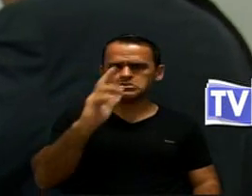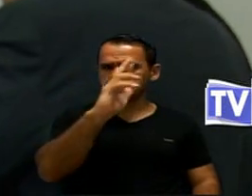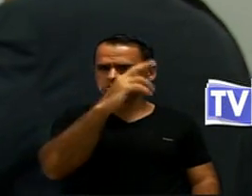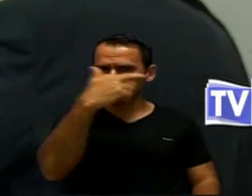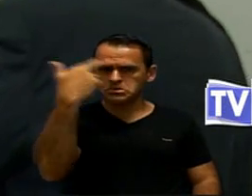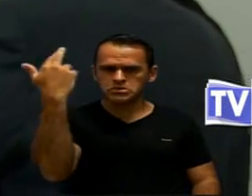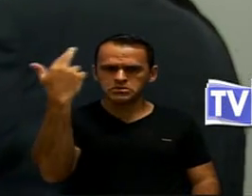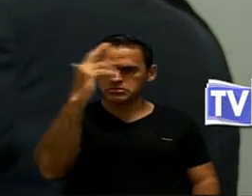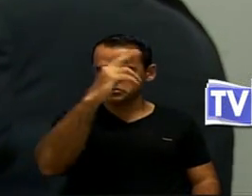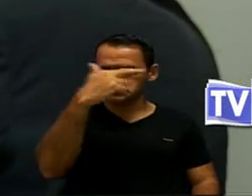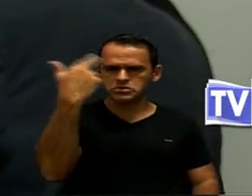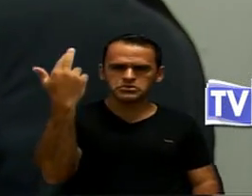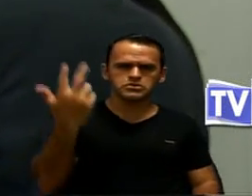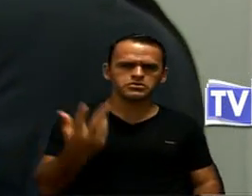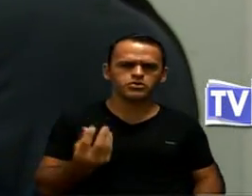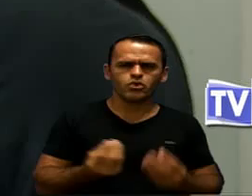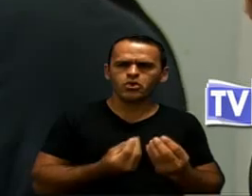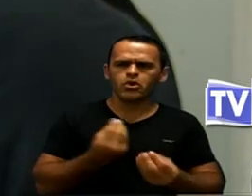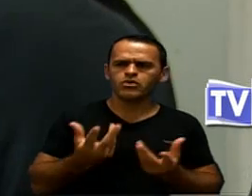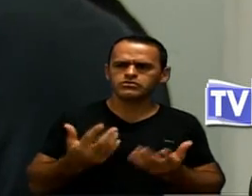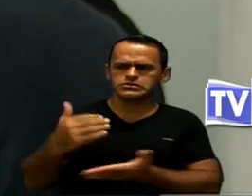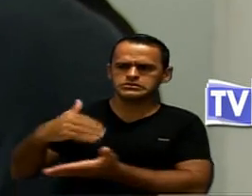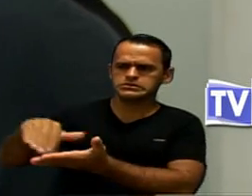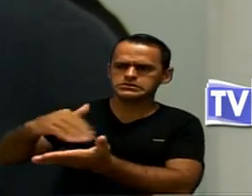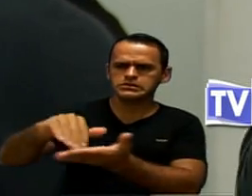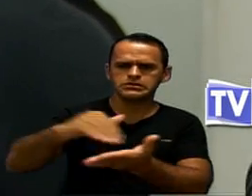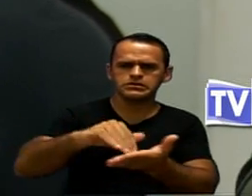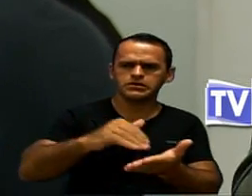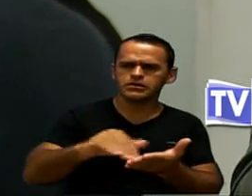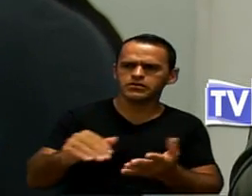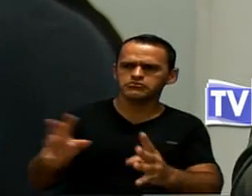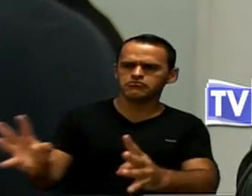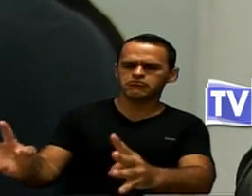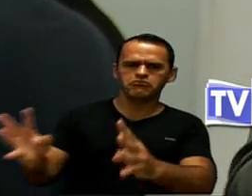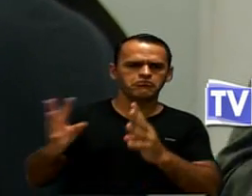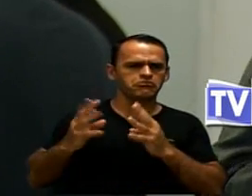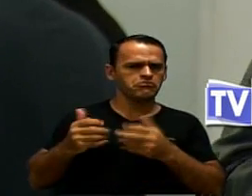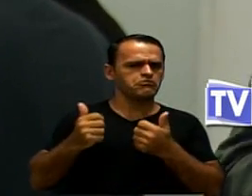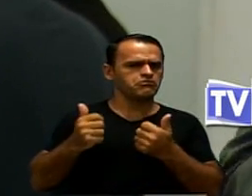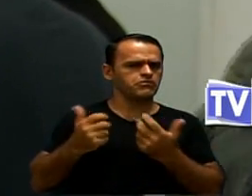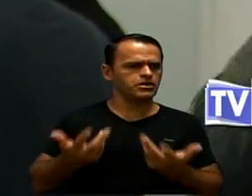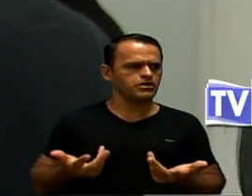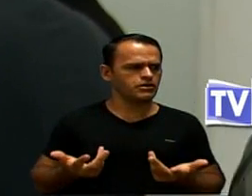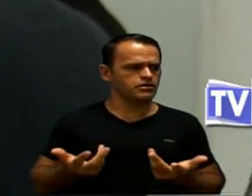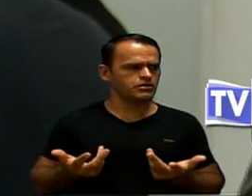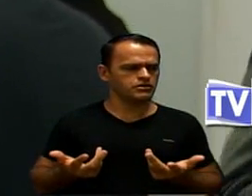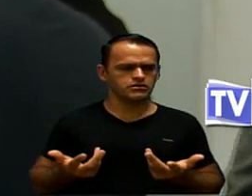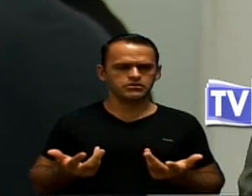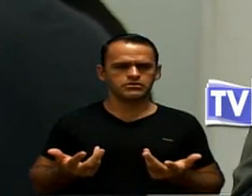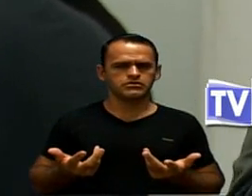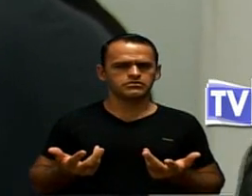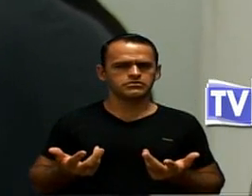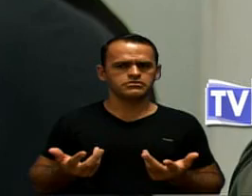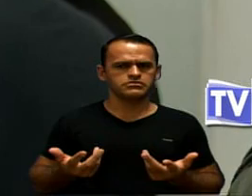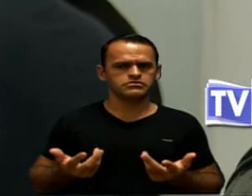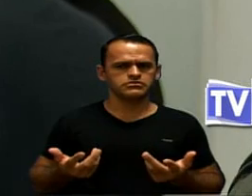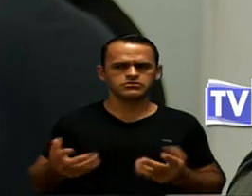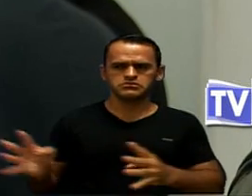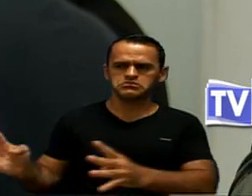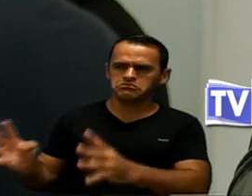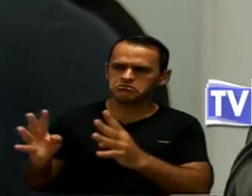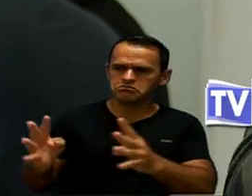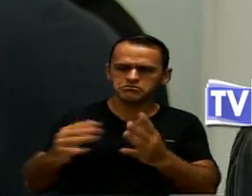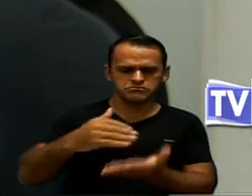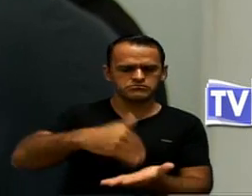diferente para os secretários, para o Ronald, para que esse tipo de acontecimento e outros esteja